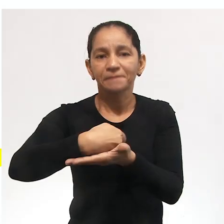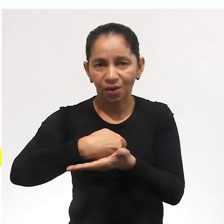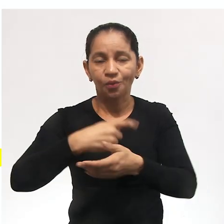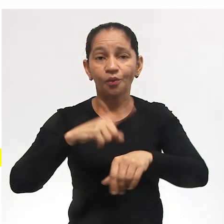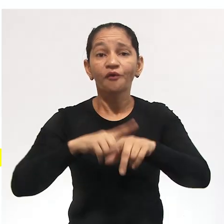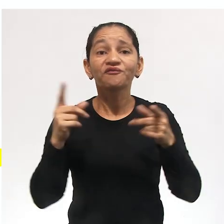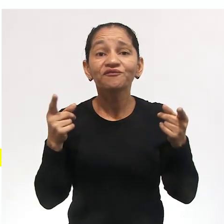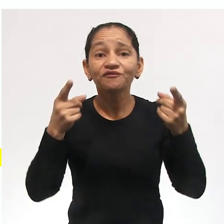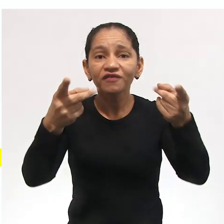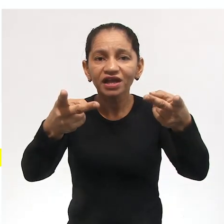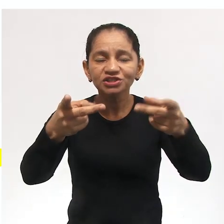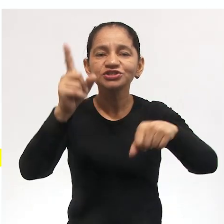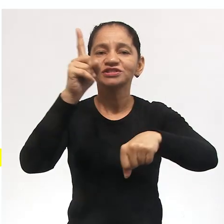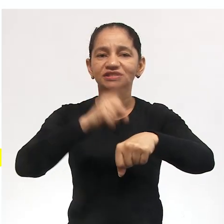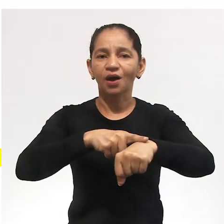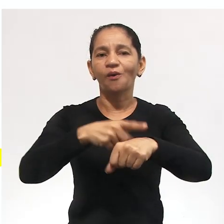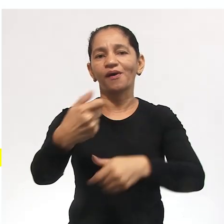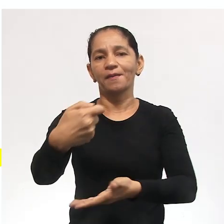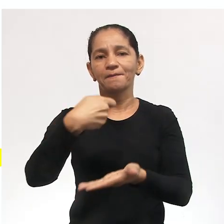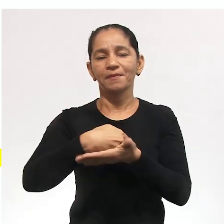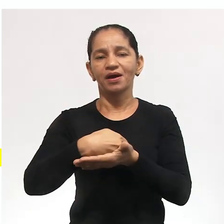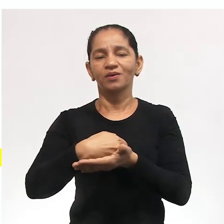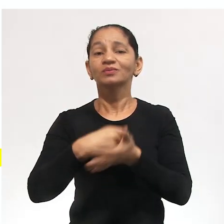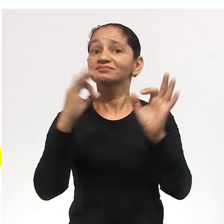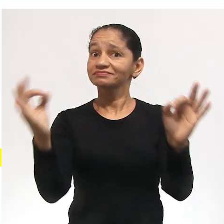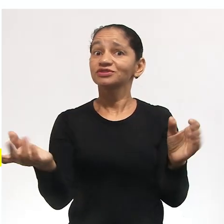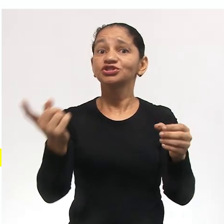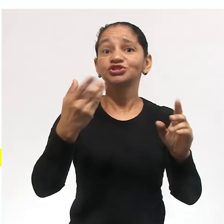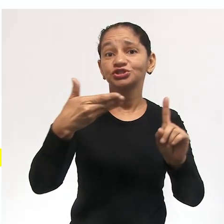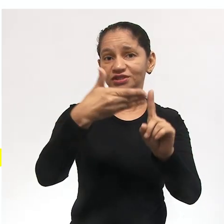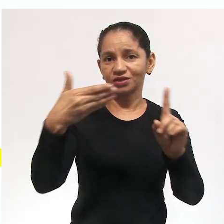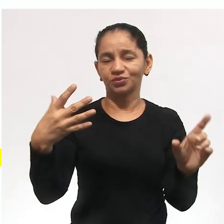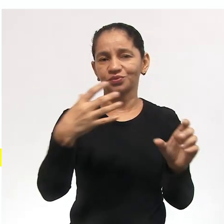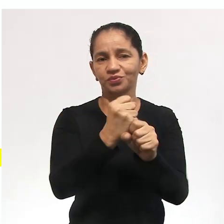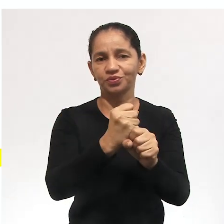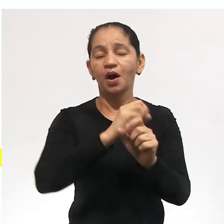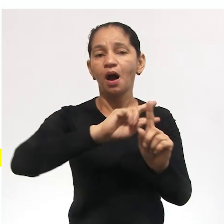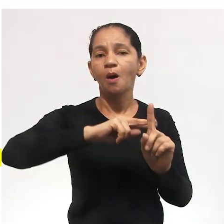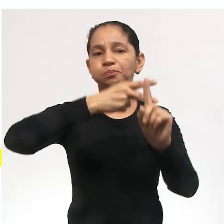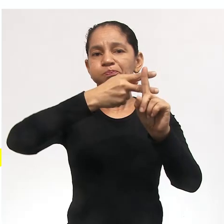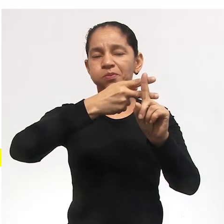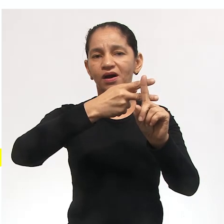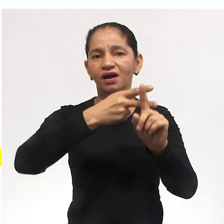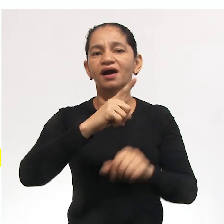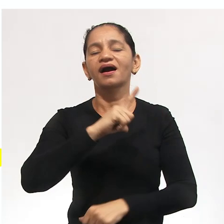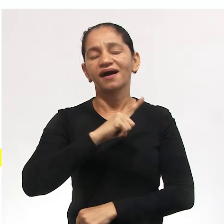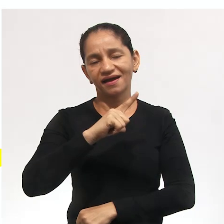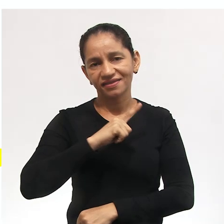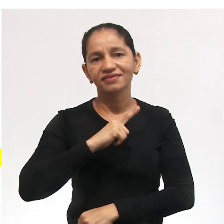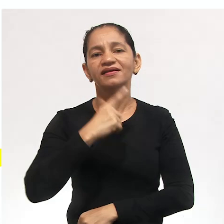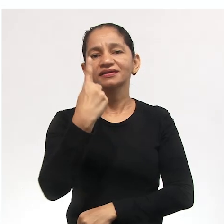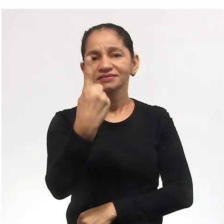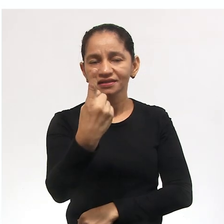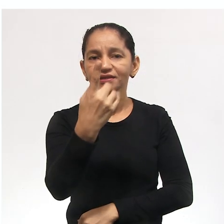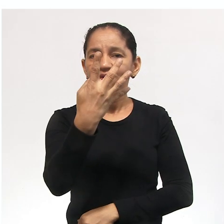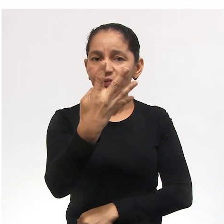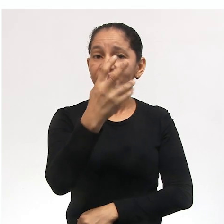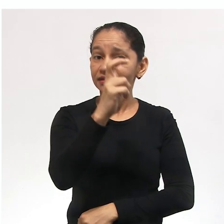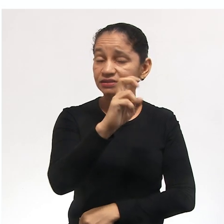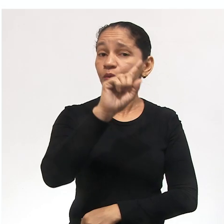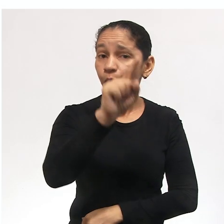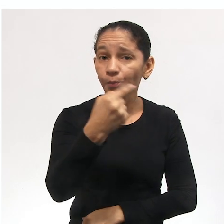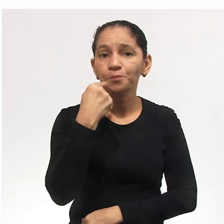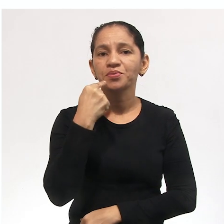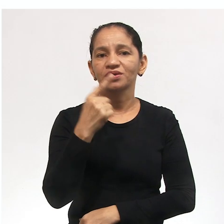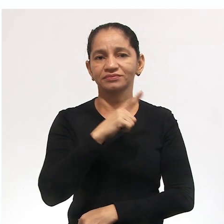veio para o nosso caixa. Então, aumentou o saldo para 145 mil. Agora, a gente vai tratar o custo. O segundo